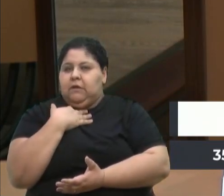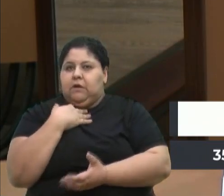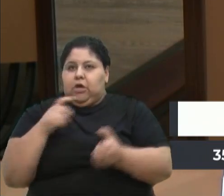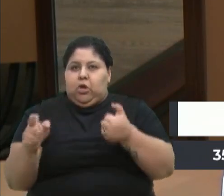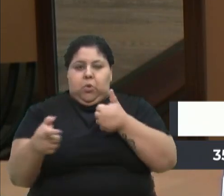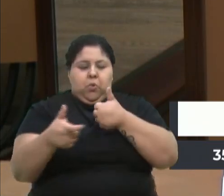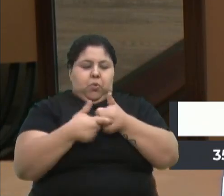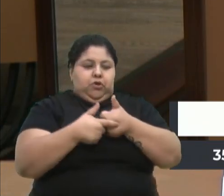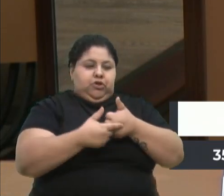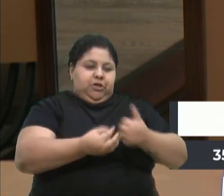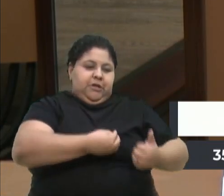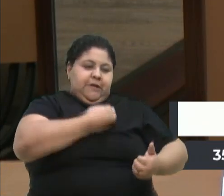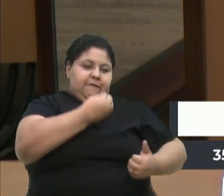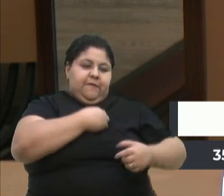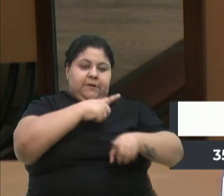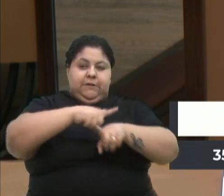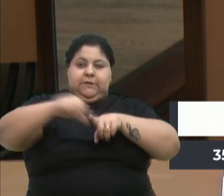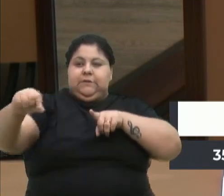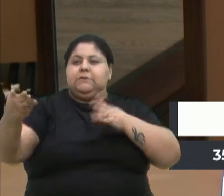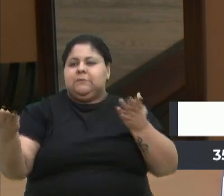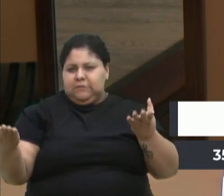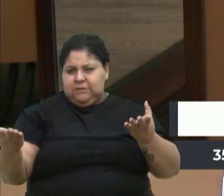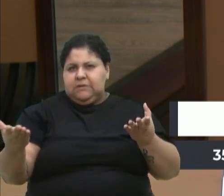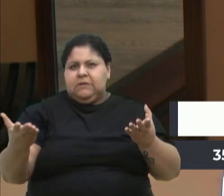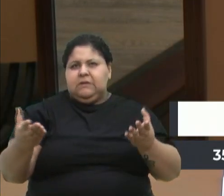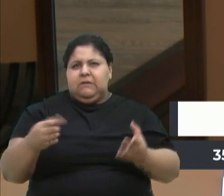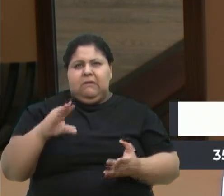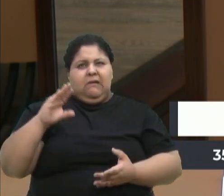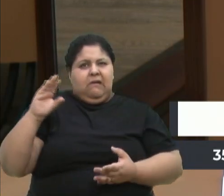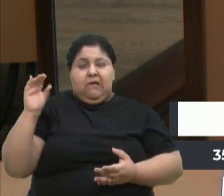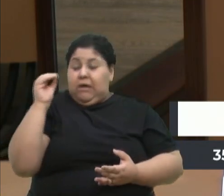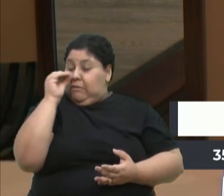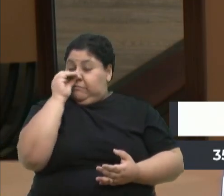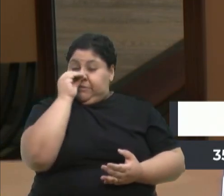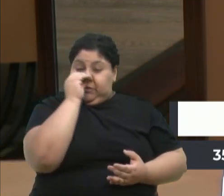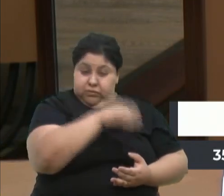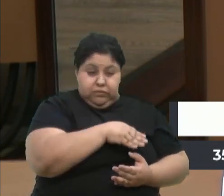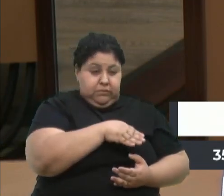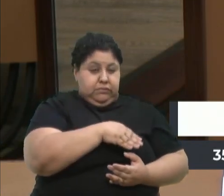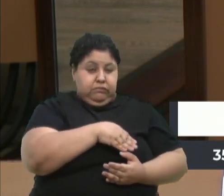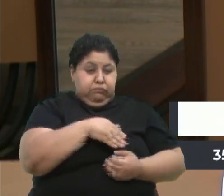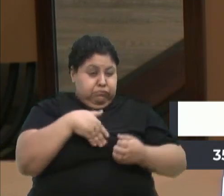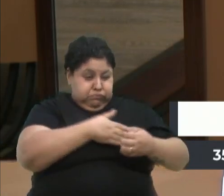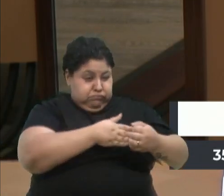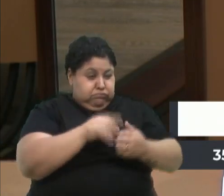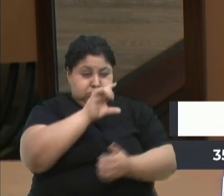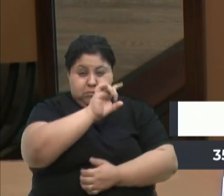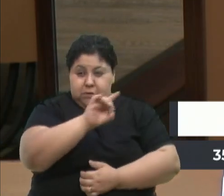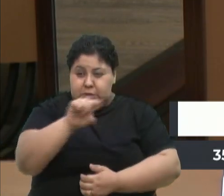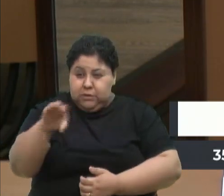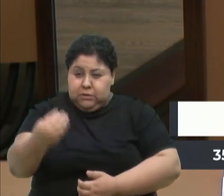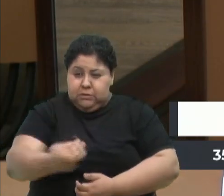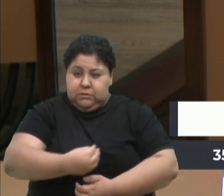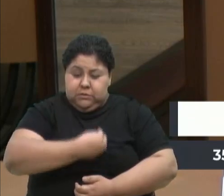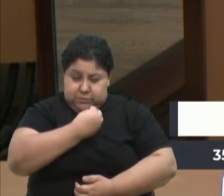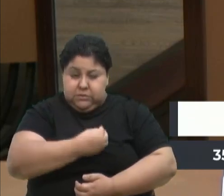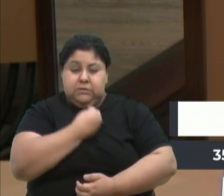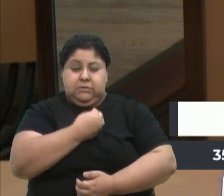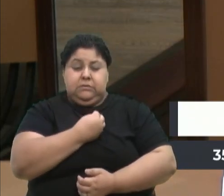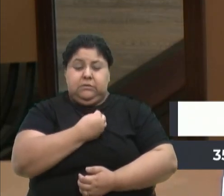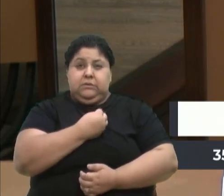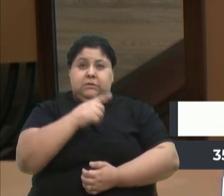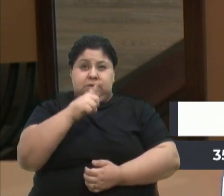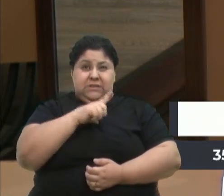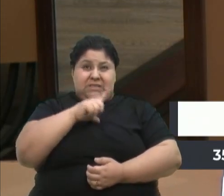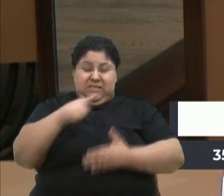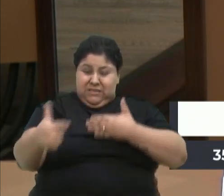sair... Gente, isso também já é um absurdo, já é uma perseguição. Cada um de nós tem uma vida pessoal e desde que ele cumpra com o seu papel,